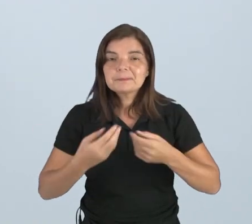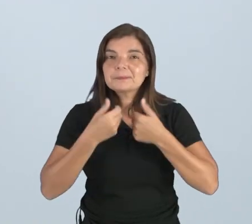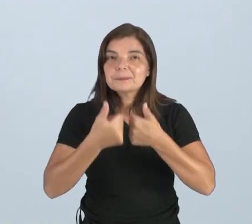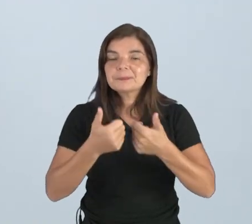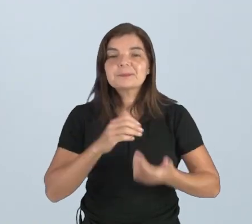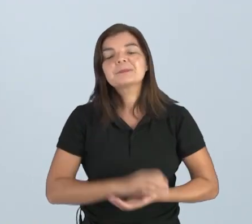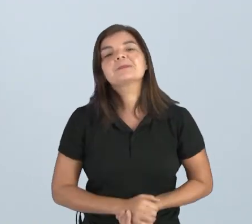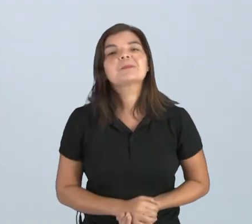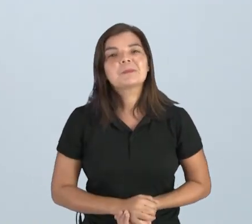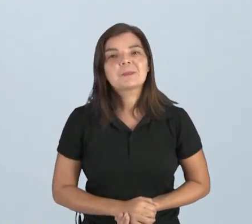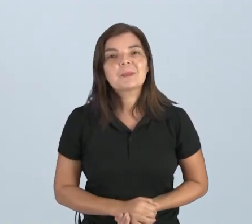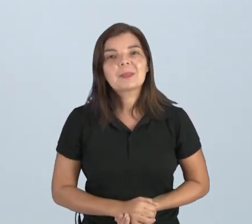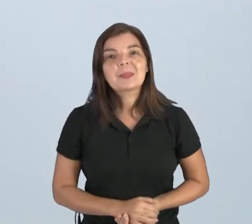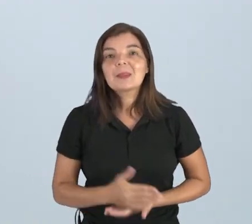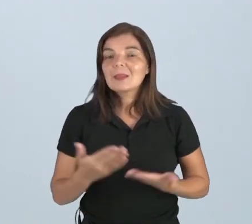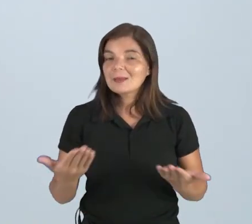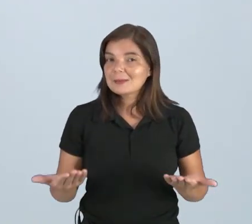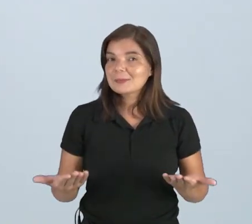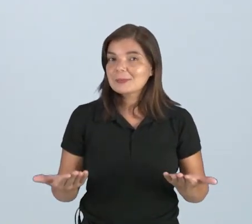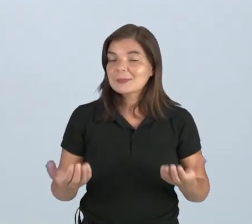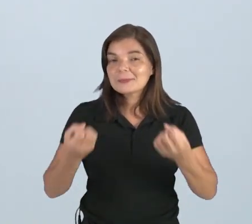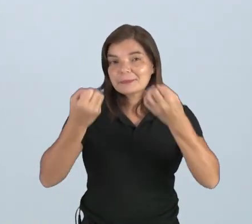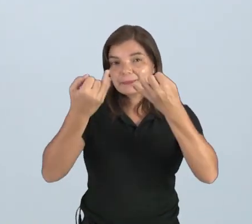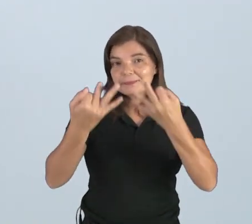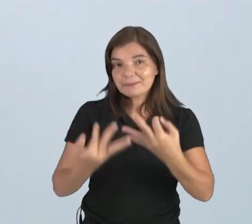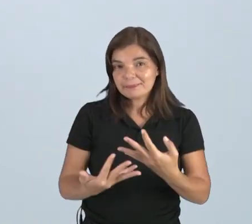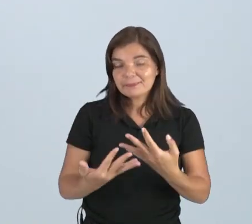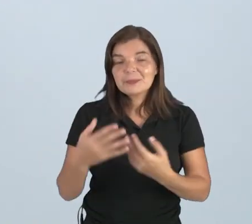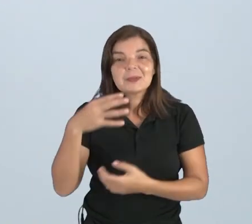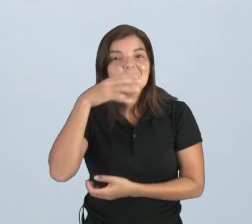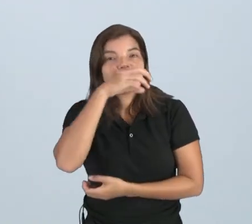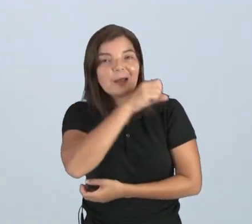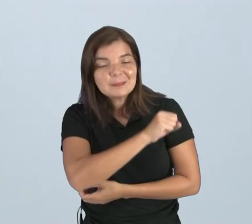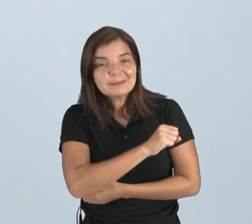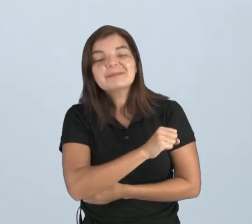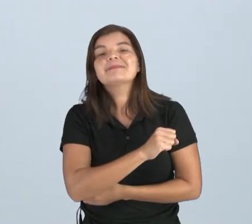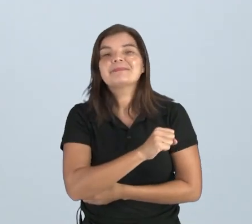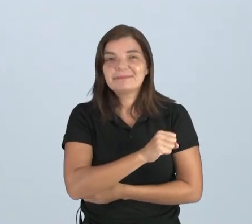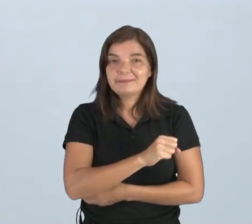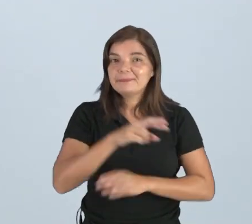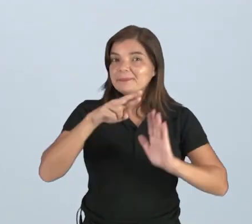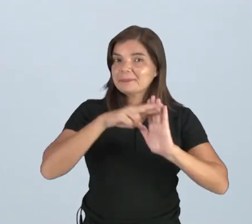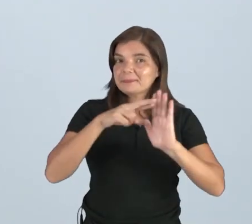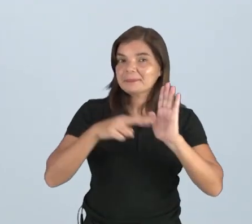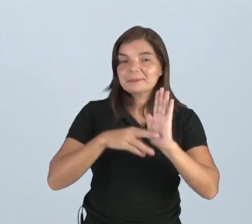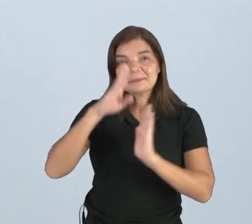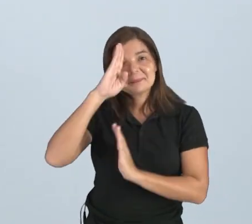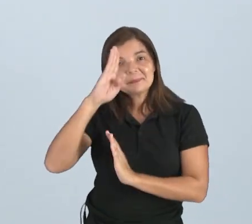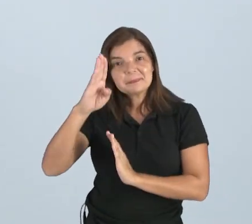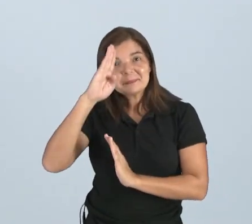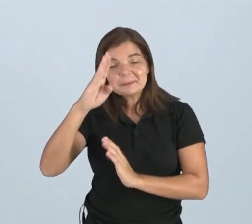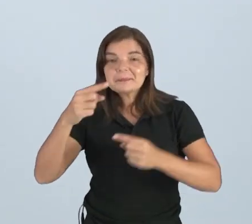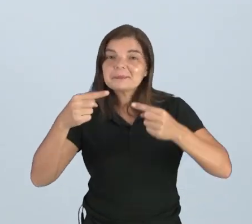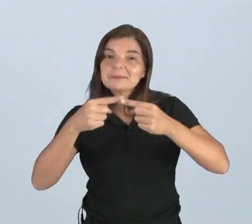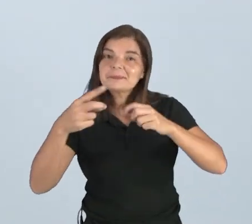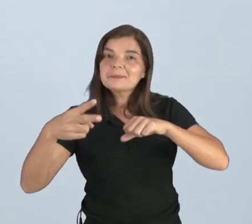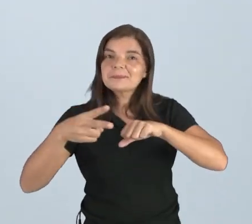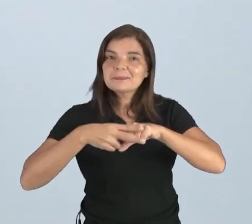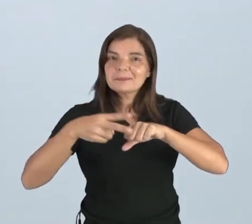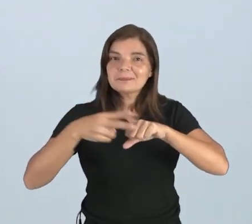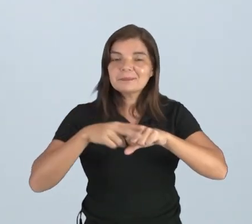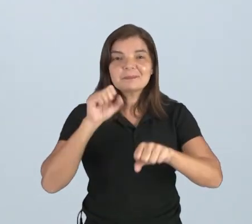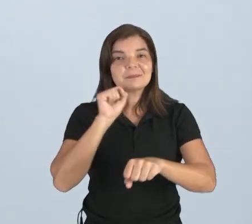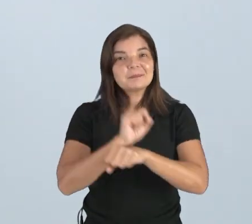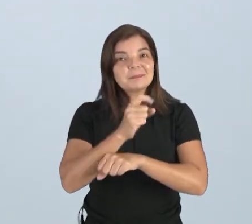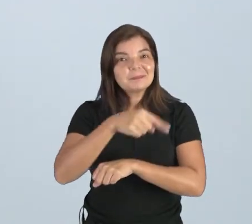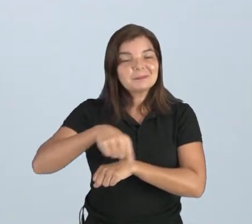bom? Então, eis aqui uma explicação muito breve, muito rápida das regras principais sobre concordância verbal.